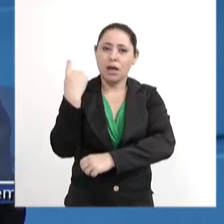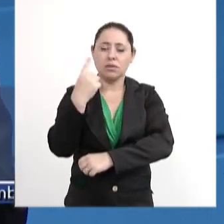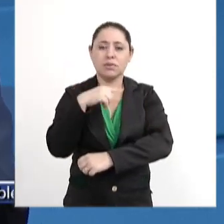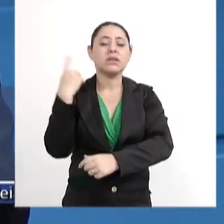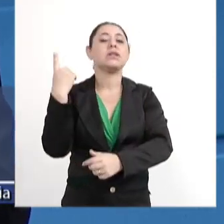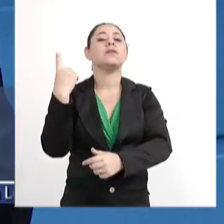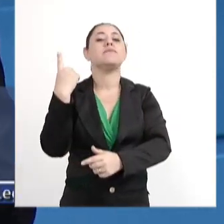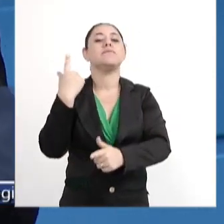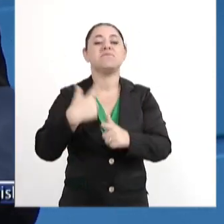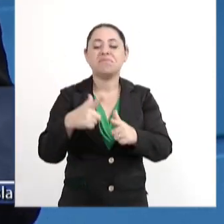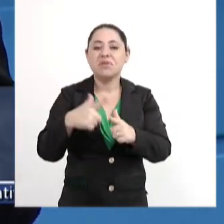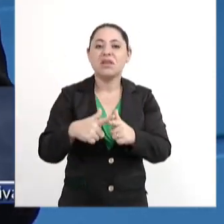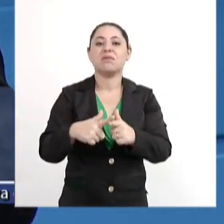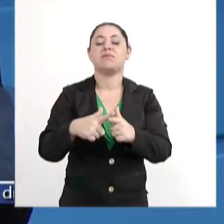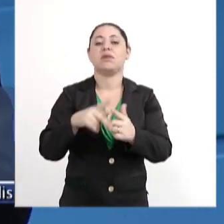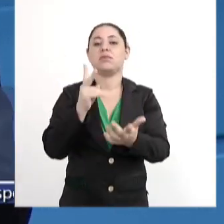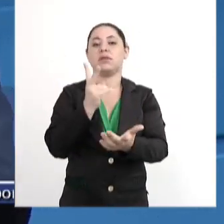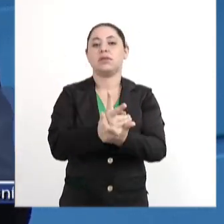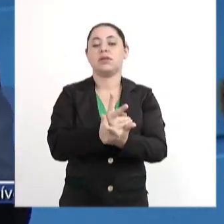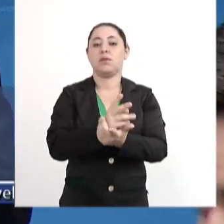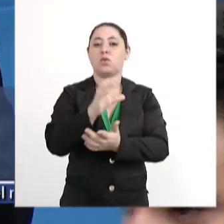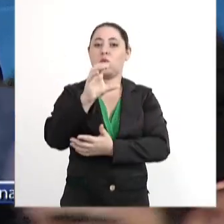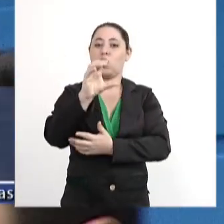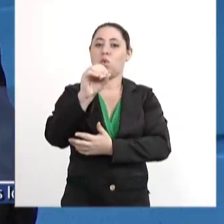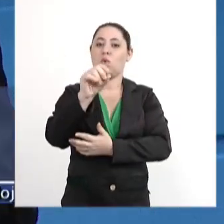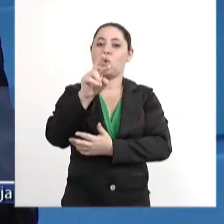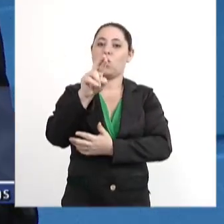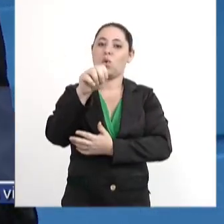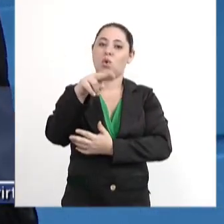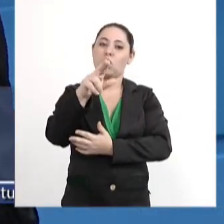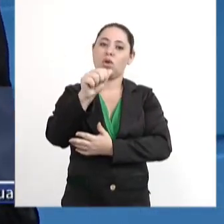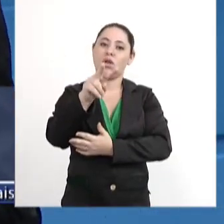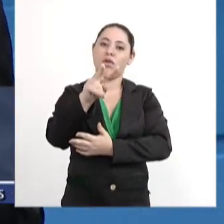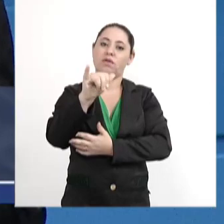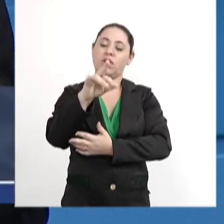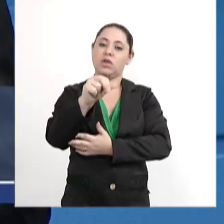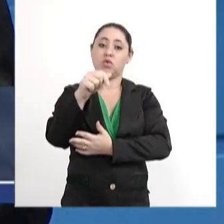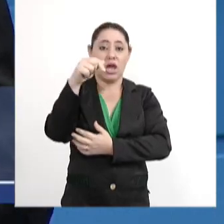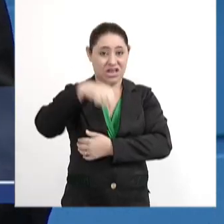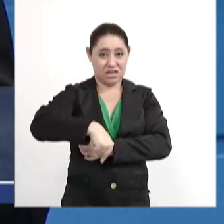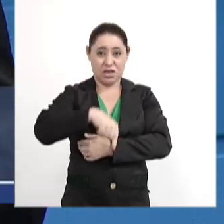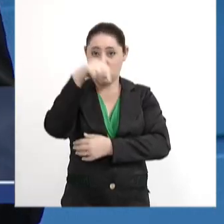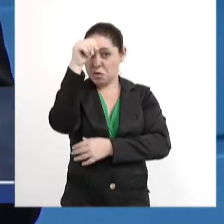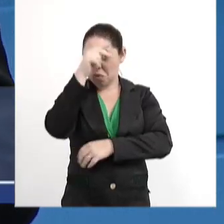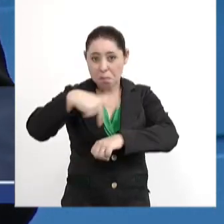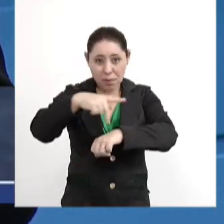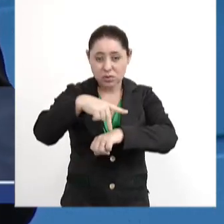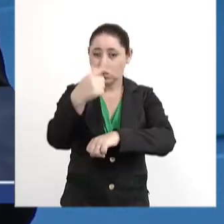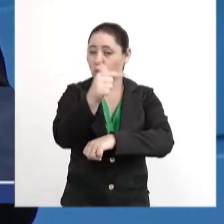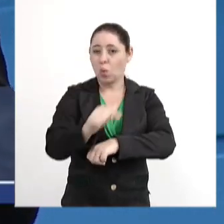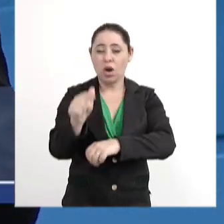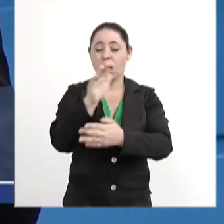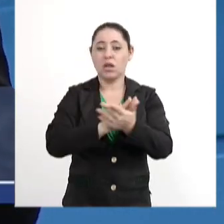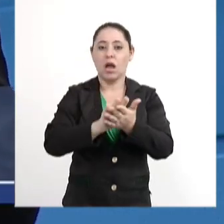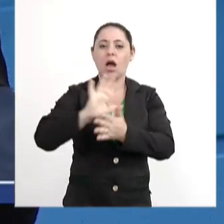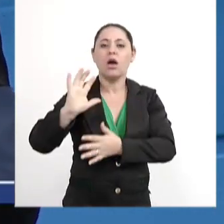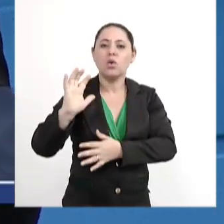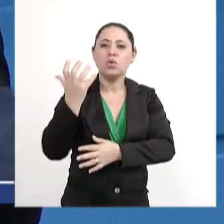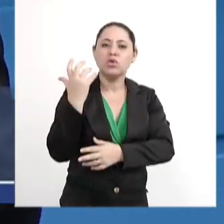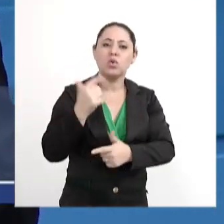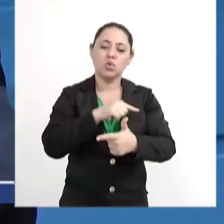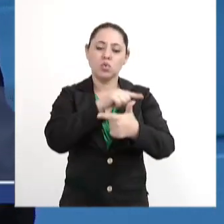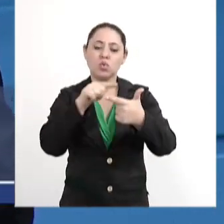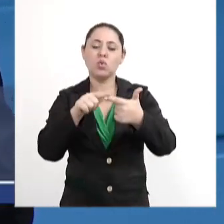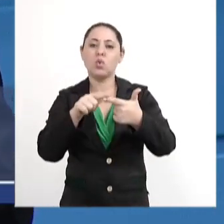sendo um problema. O coronavírus, graças a Deus, não tem nenhum caso confirmado em nosso país. Aconteceram